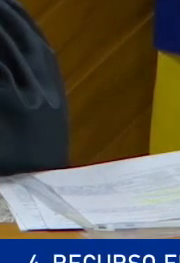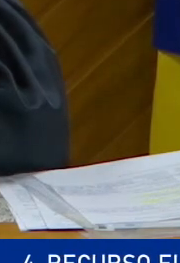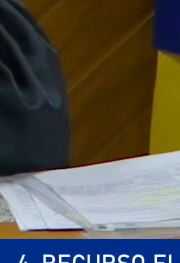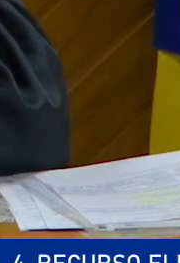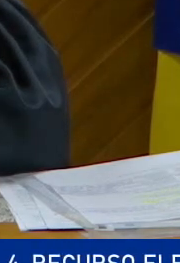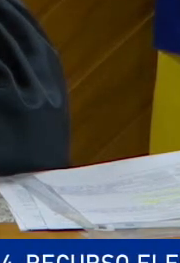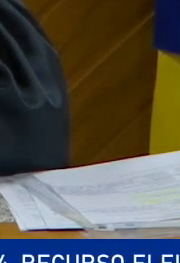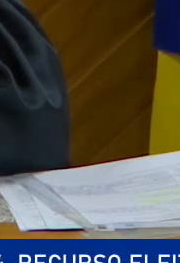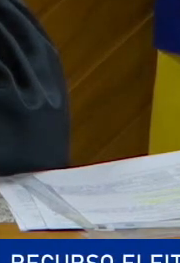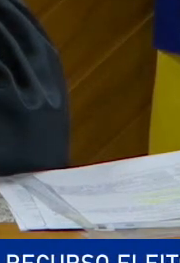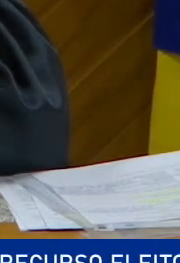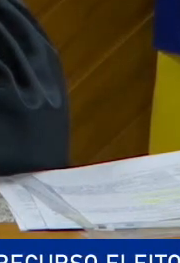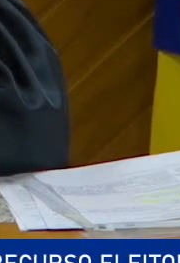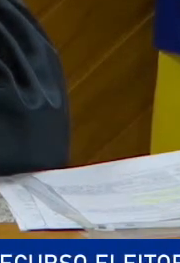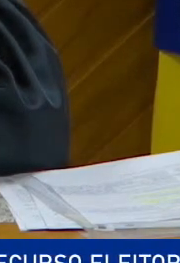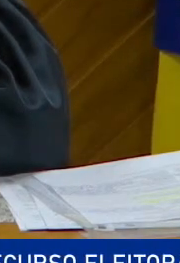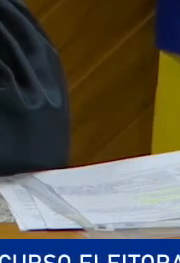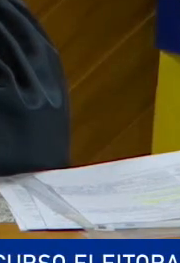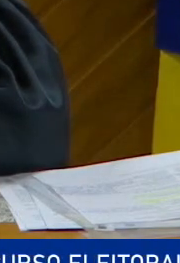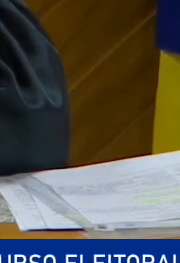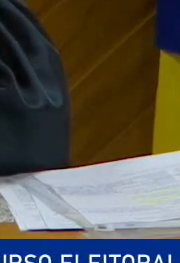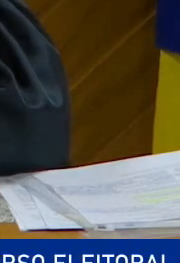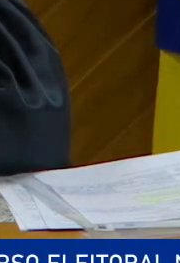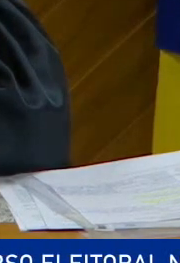0600-372-34, 2024, origem Serra do Navio,